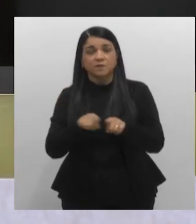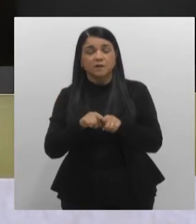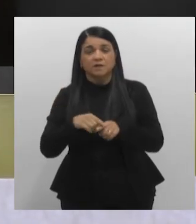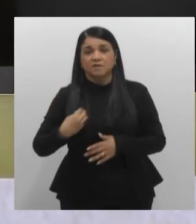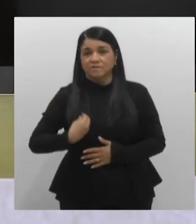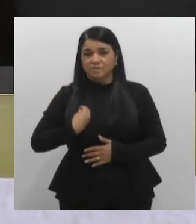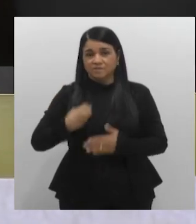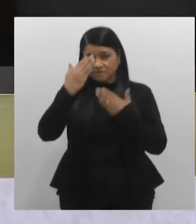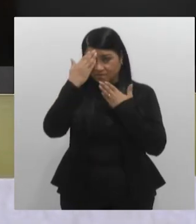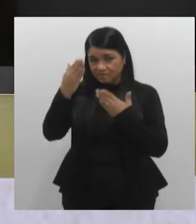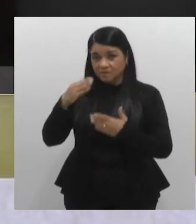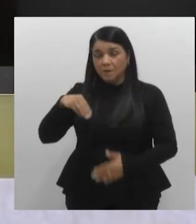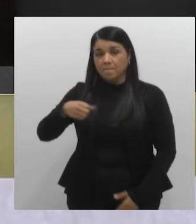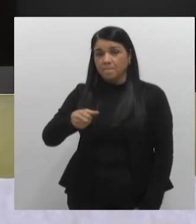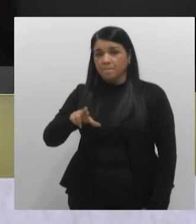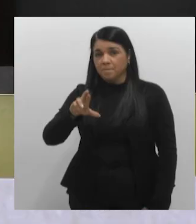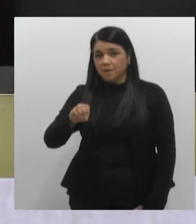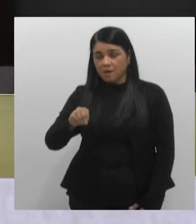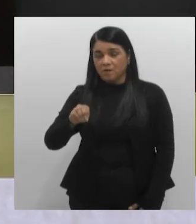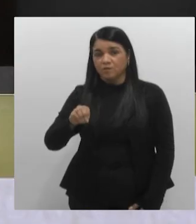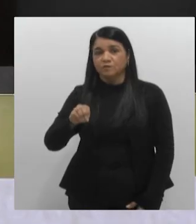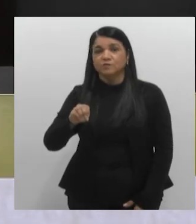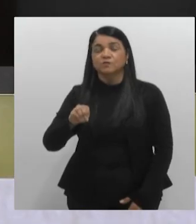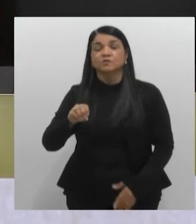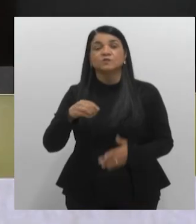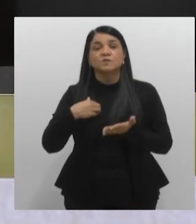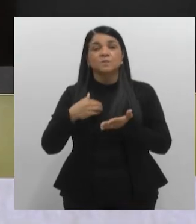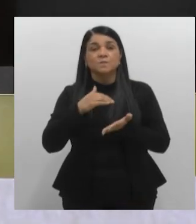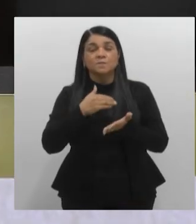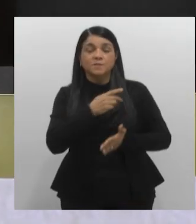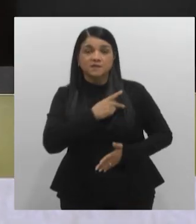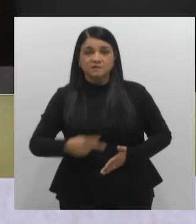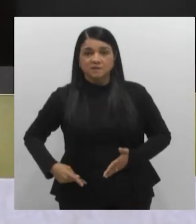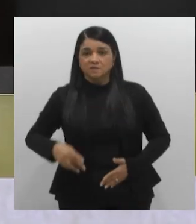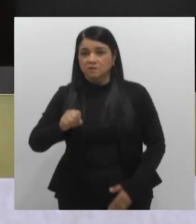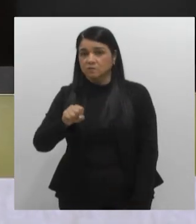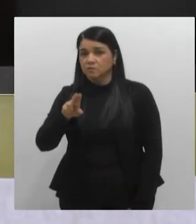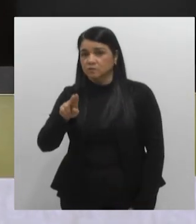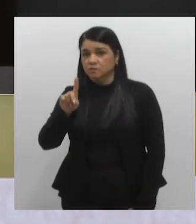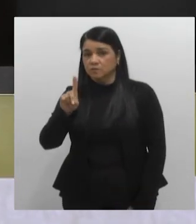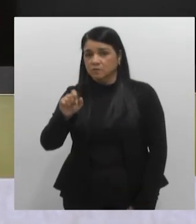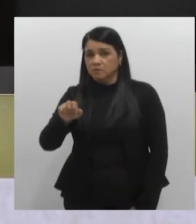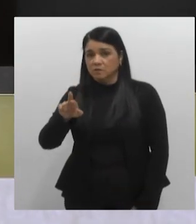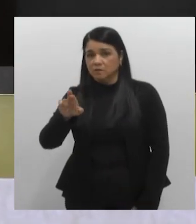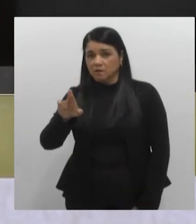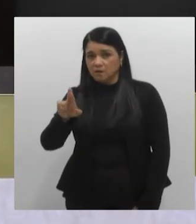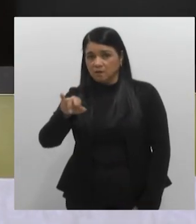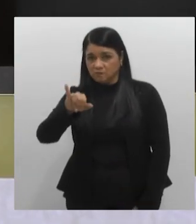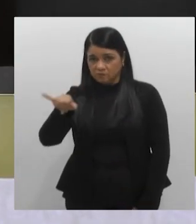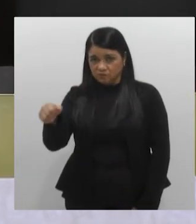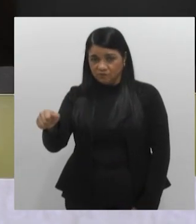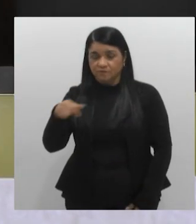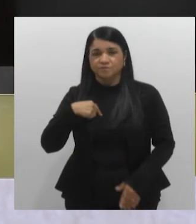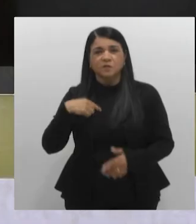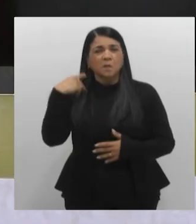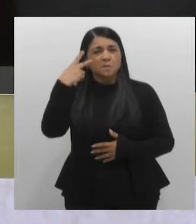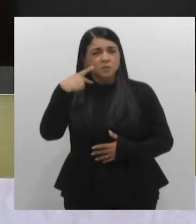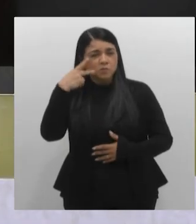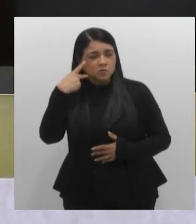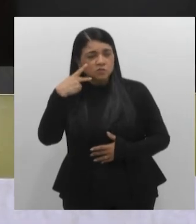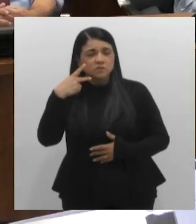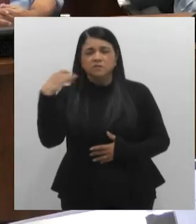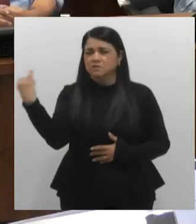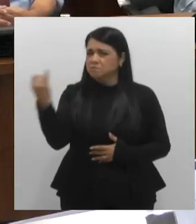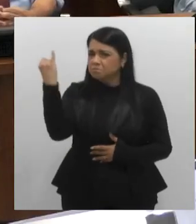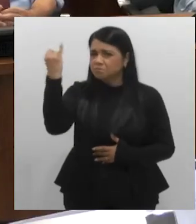o Marcos Santos, o Marcão, presidente da SUDERJ, que está aqui com a gente hoje, tem feito um trabalho incrível lá na SUDERJ. Também muitas políticas importantes